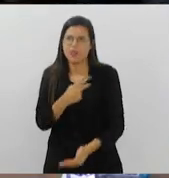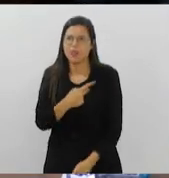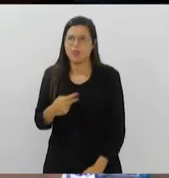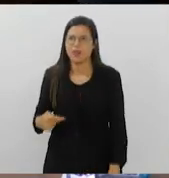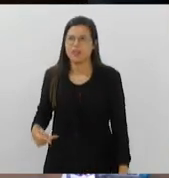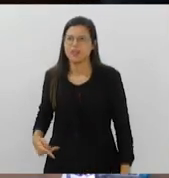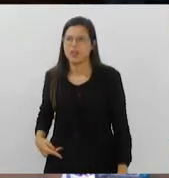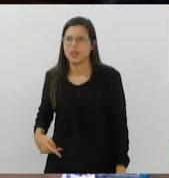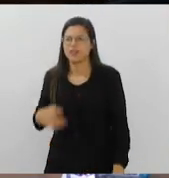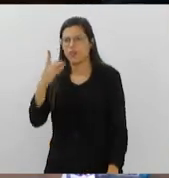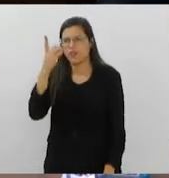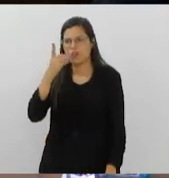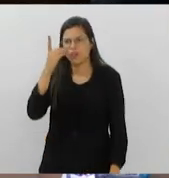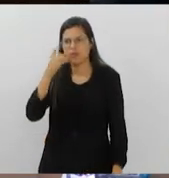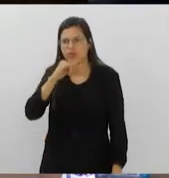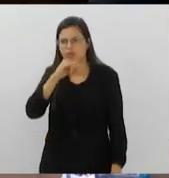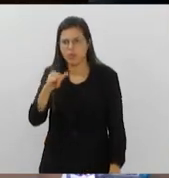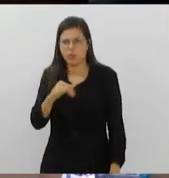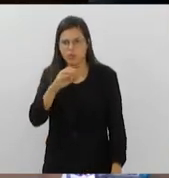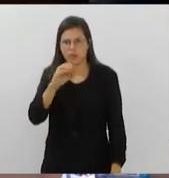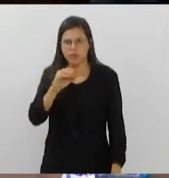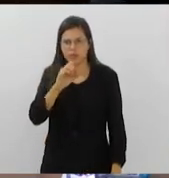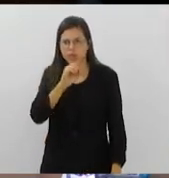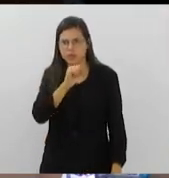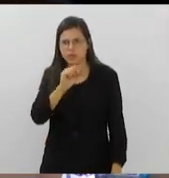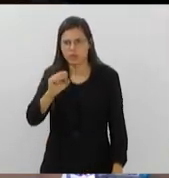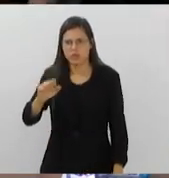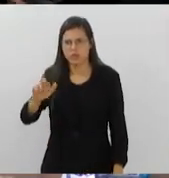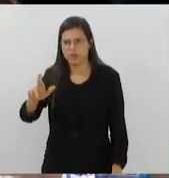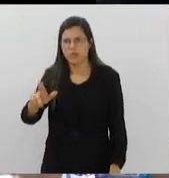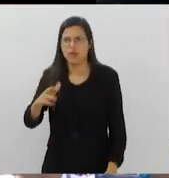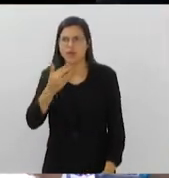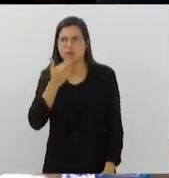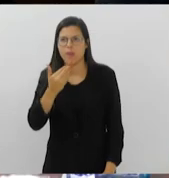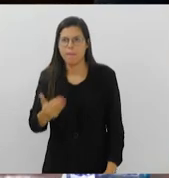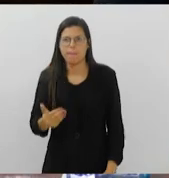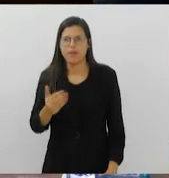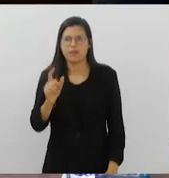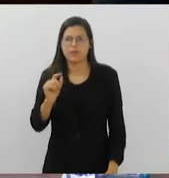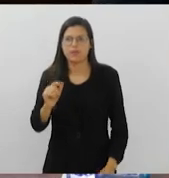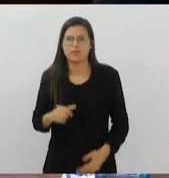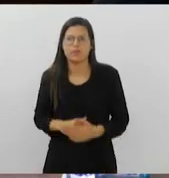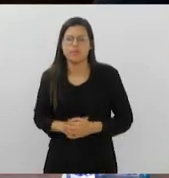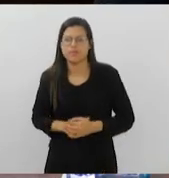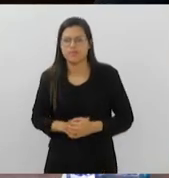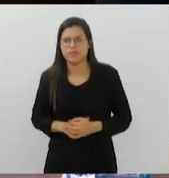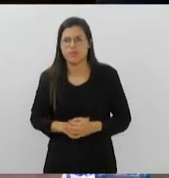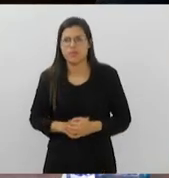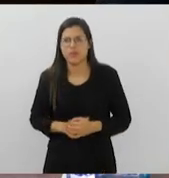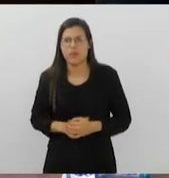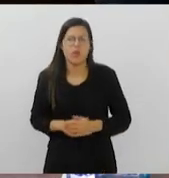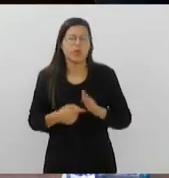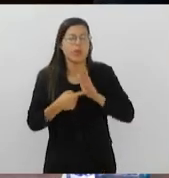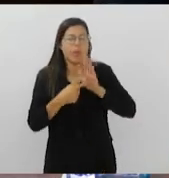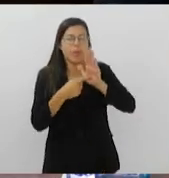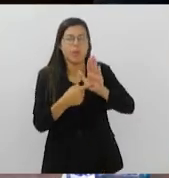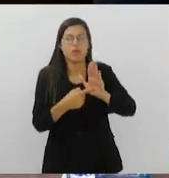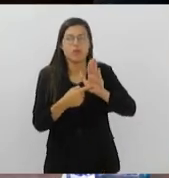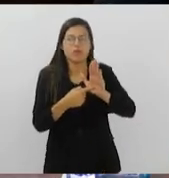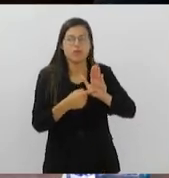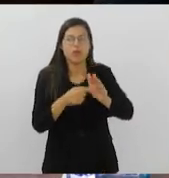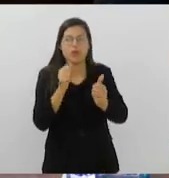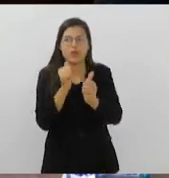nosso deputado Josemar, e eu peço, mostrando que o esporte nos une,